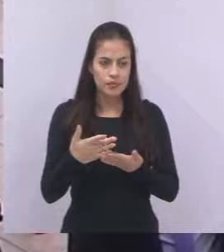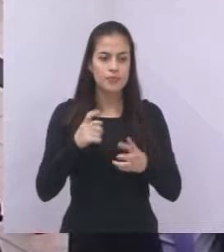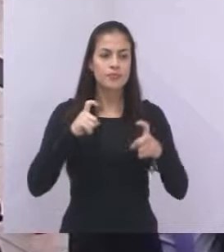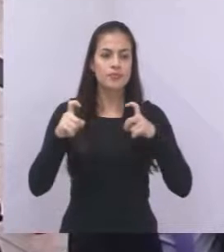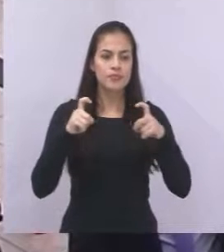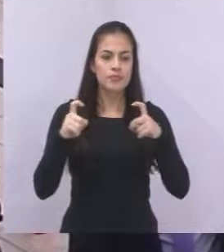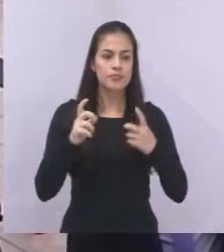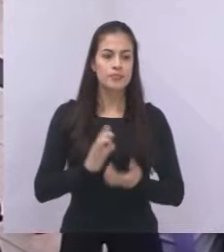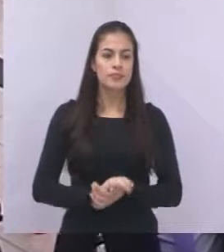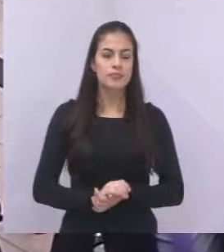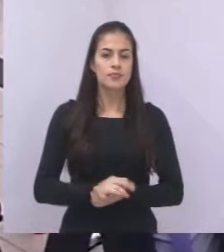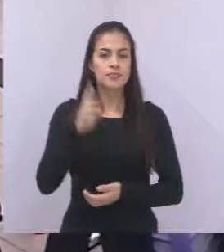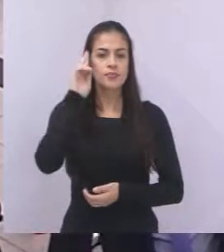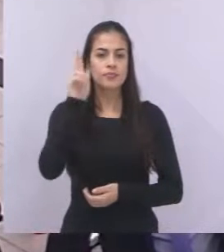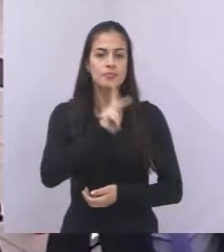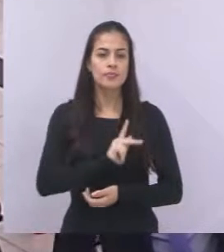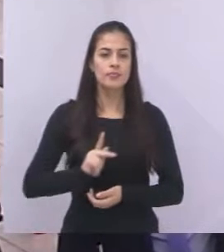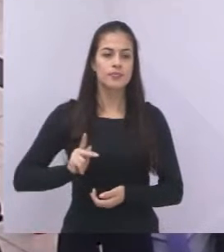a sessão, senhor presidente.